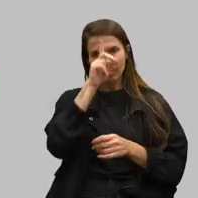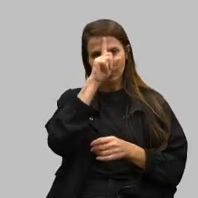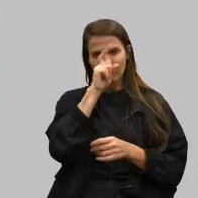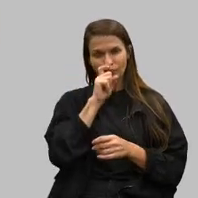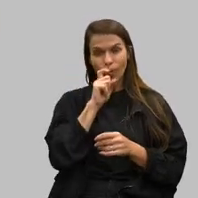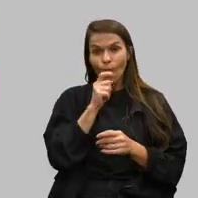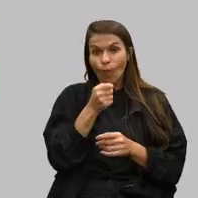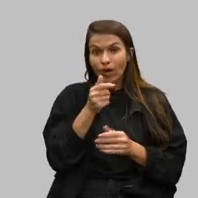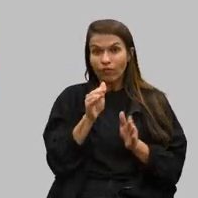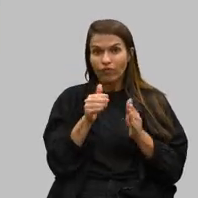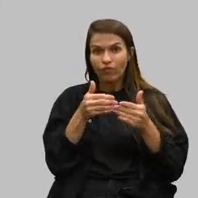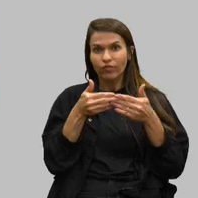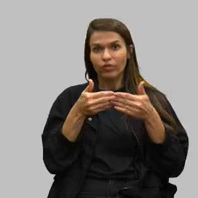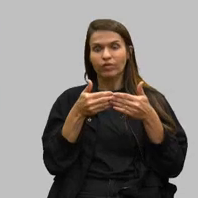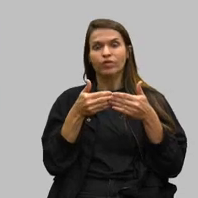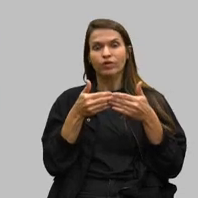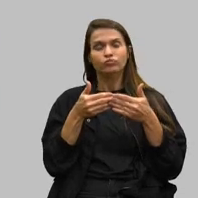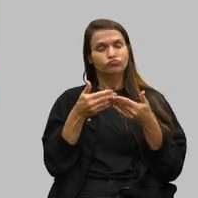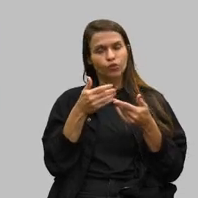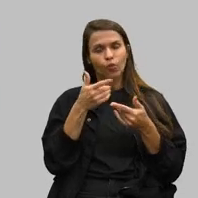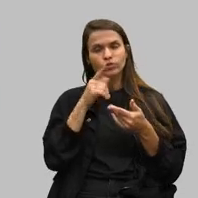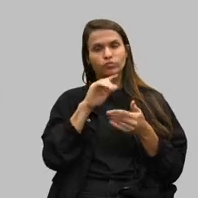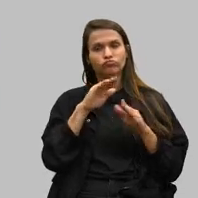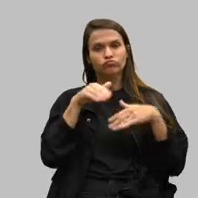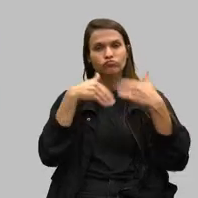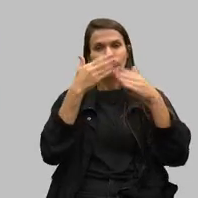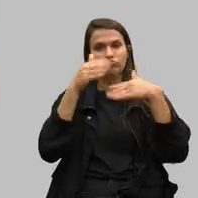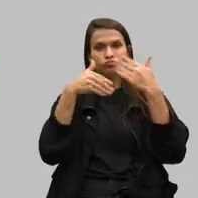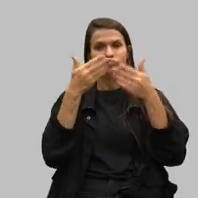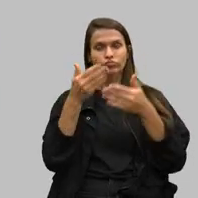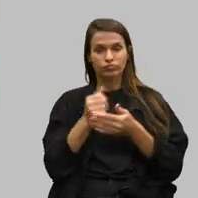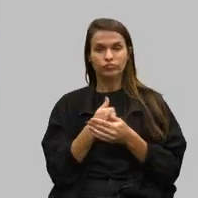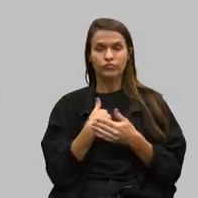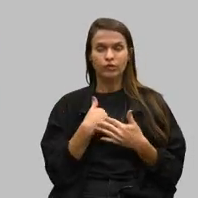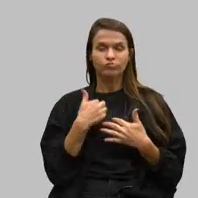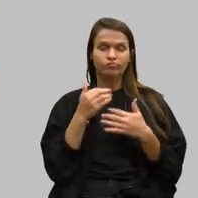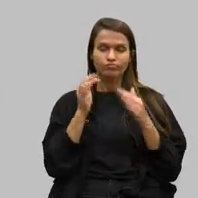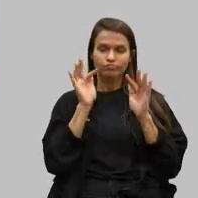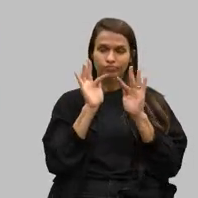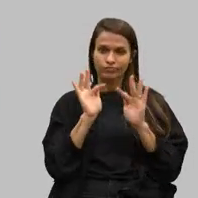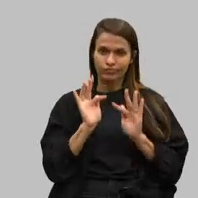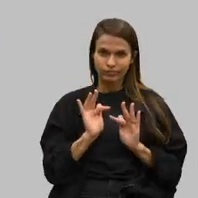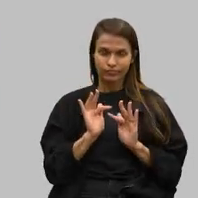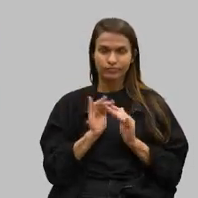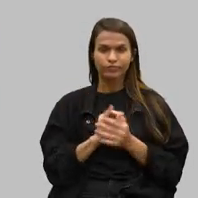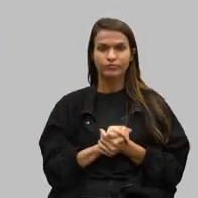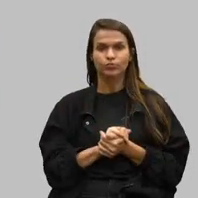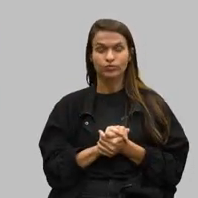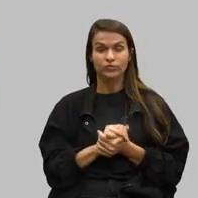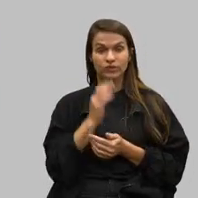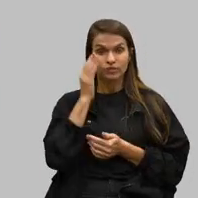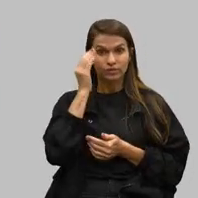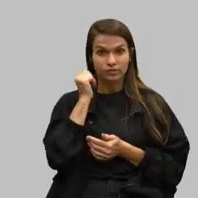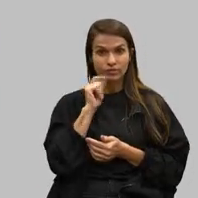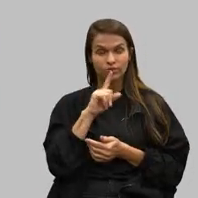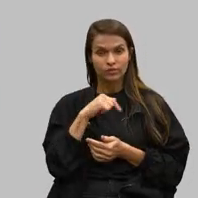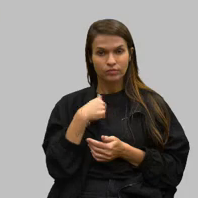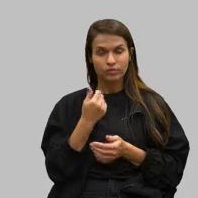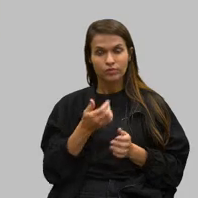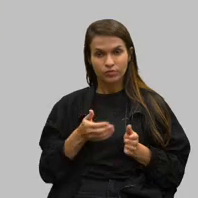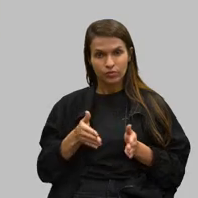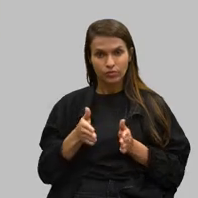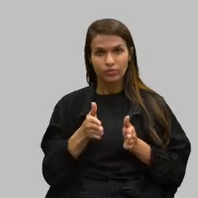fechar, que se reergueram com isso. Então, fico realmente muito animado de saber que nós estamos no caminho